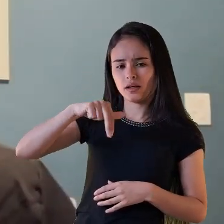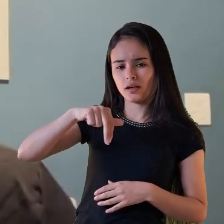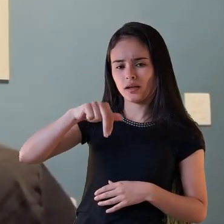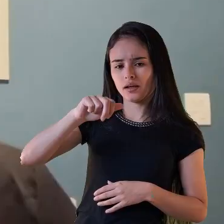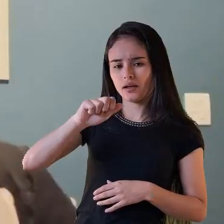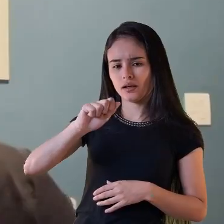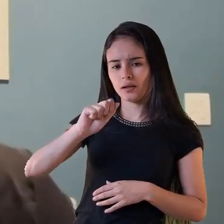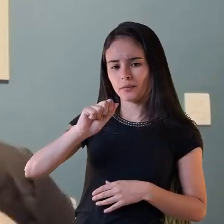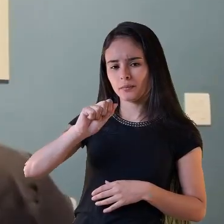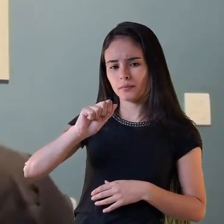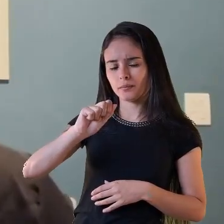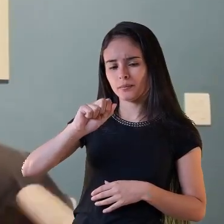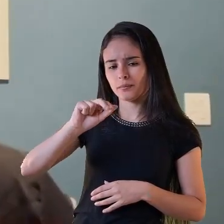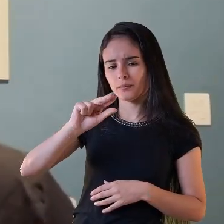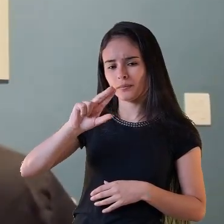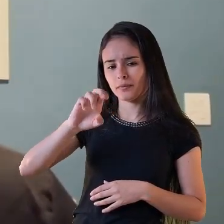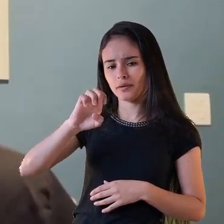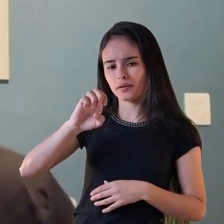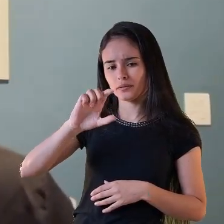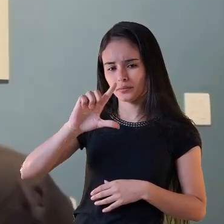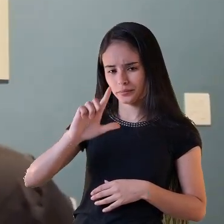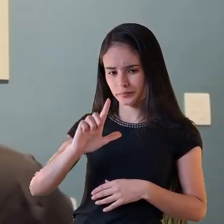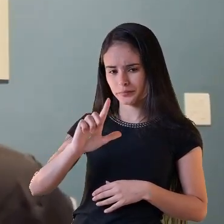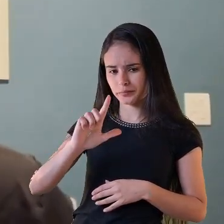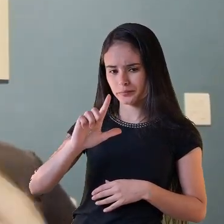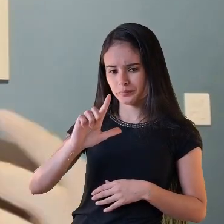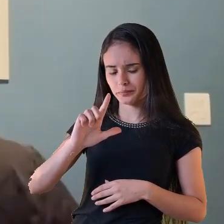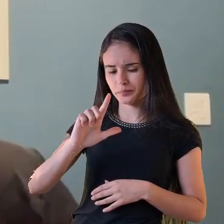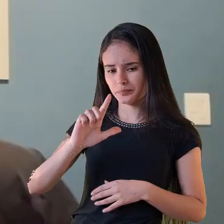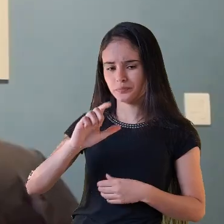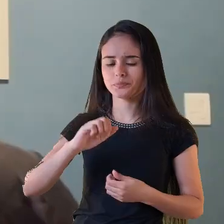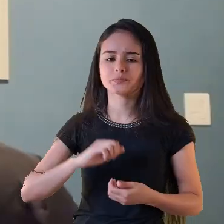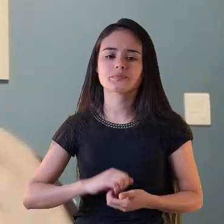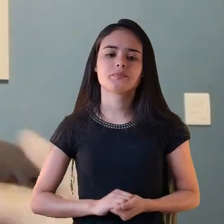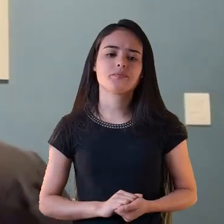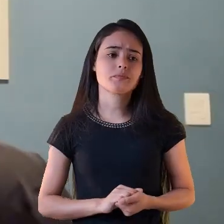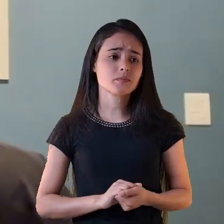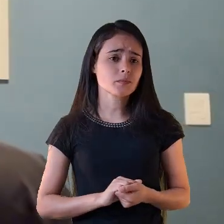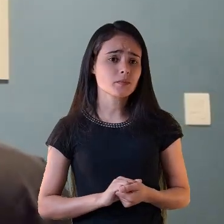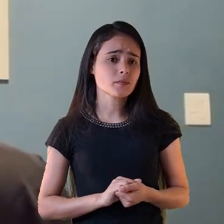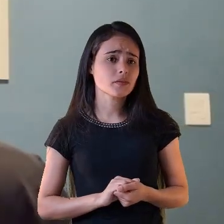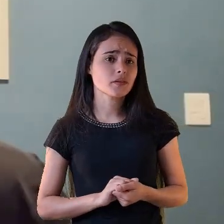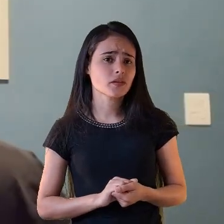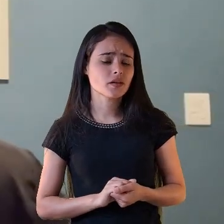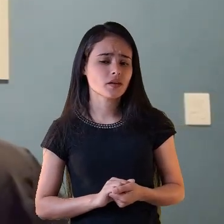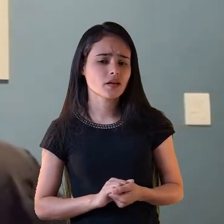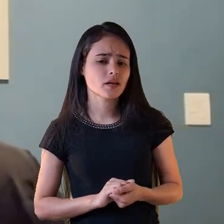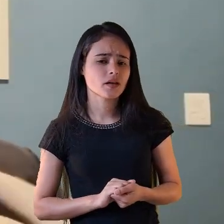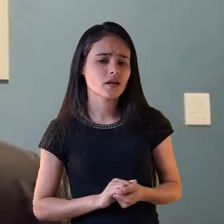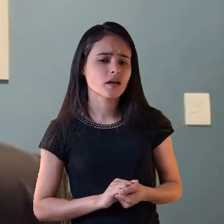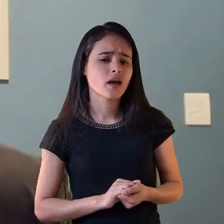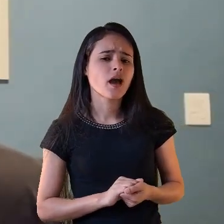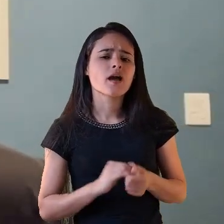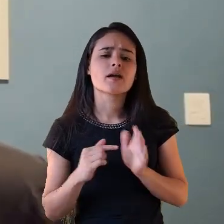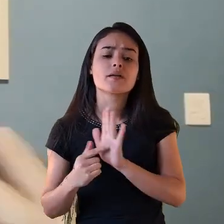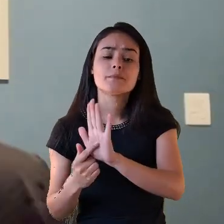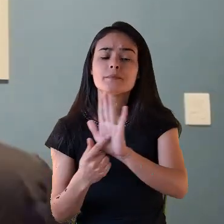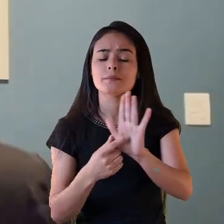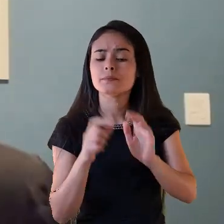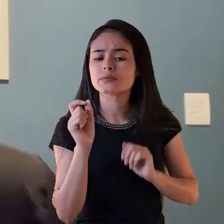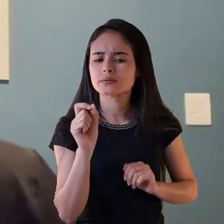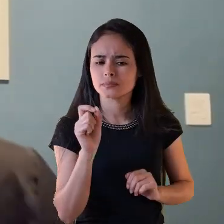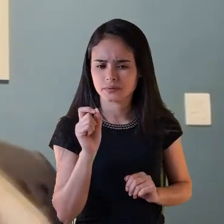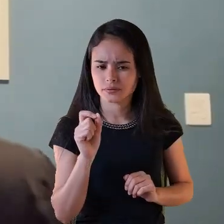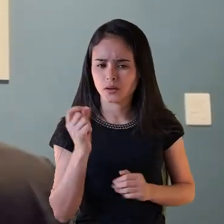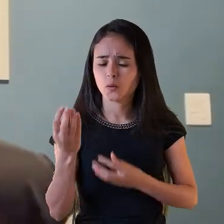a participação das pessoas africanas e afrodescendentes, a considerar a participação negra no processo de formação do Brasil como algo positivo,